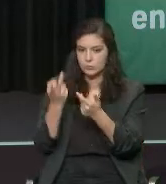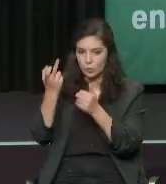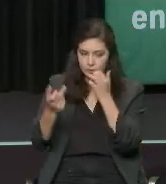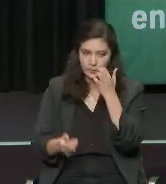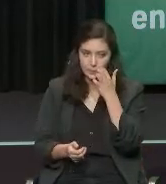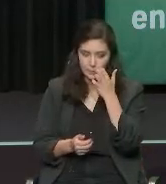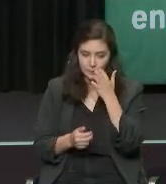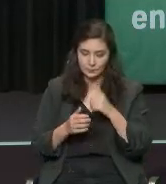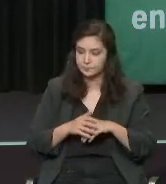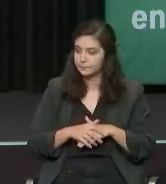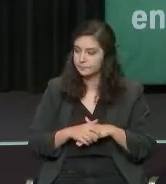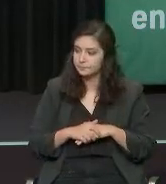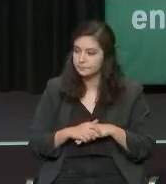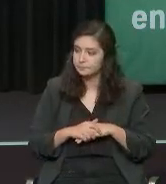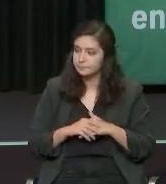próximo ano.